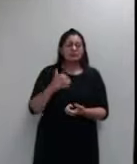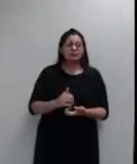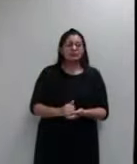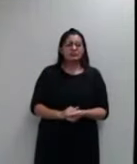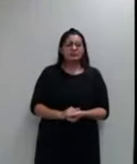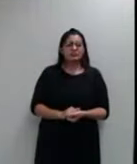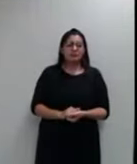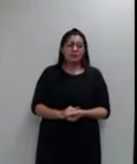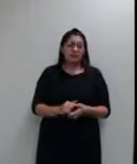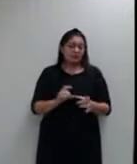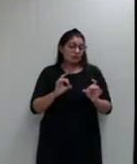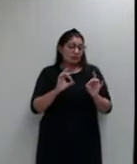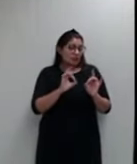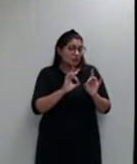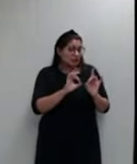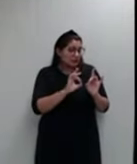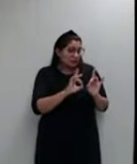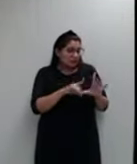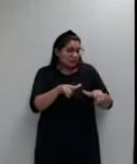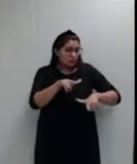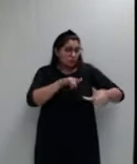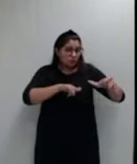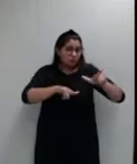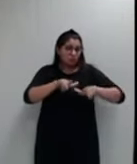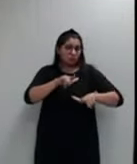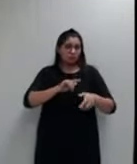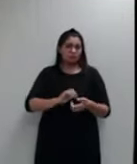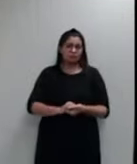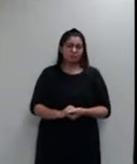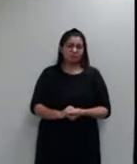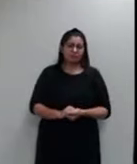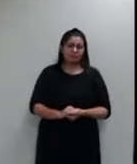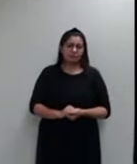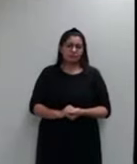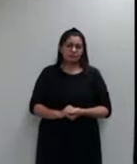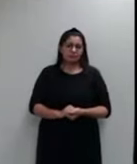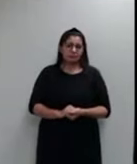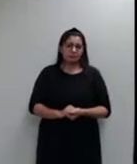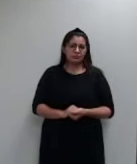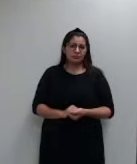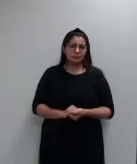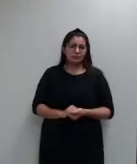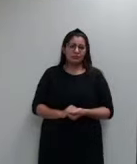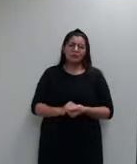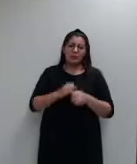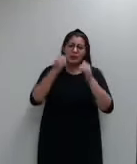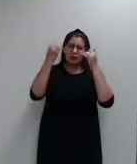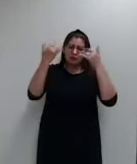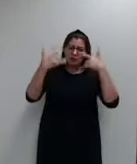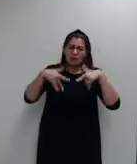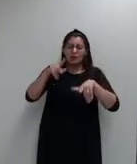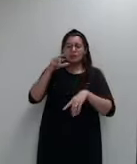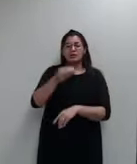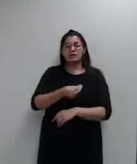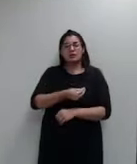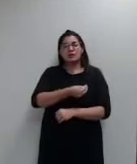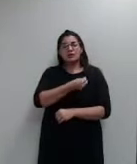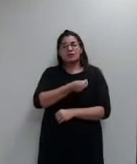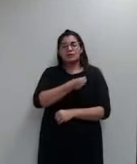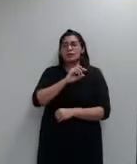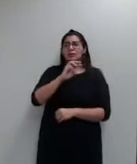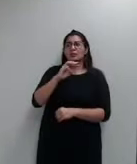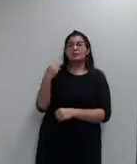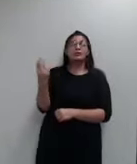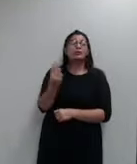que foi demitido. Pois bem, é meio que bastante claro que essa pessoa vive da ajuda de terceiros, né? Não